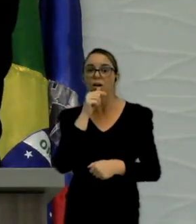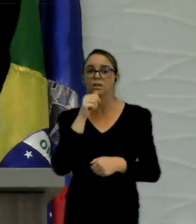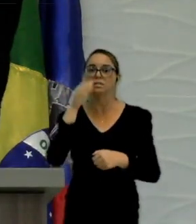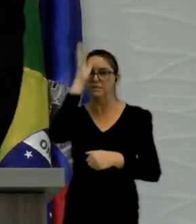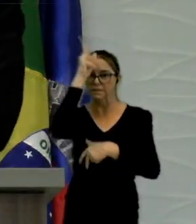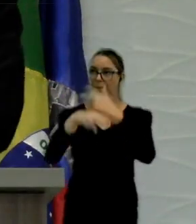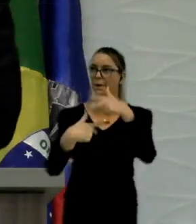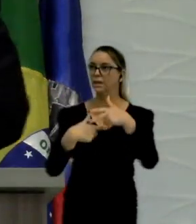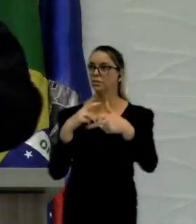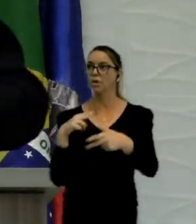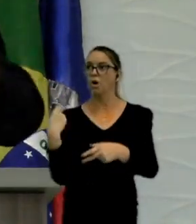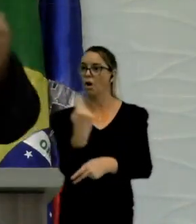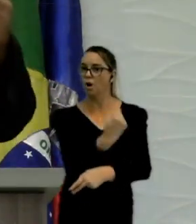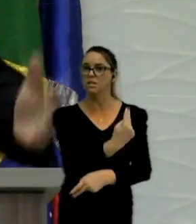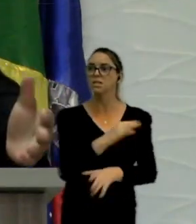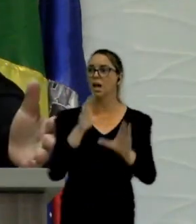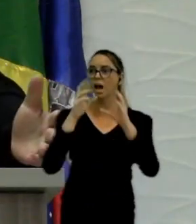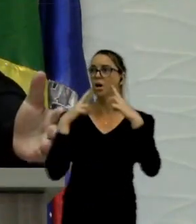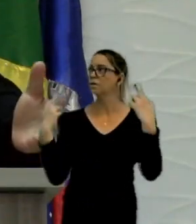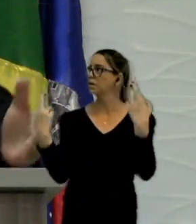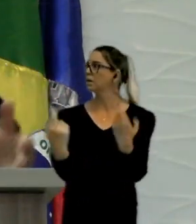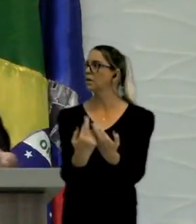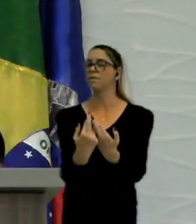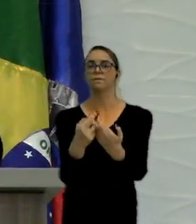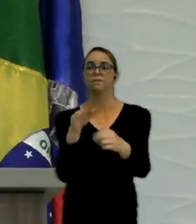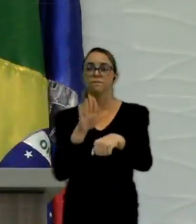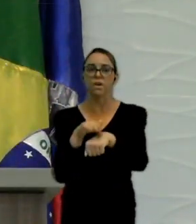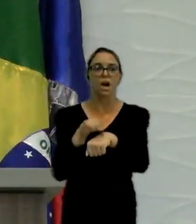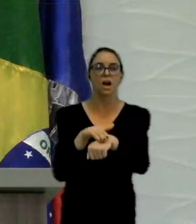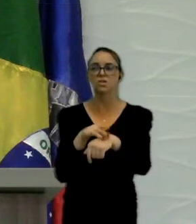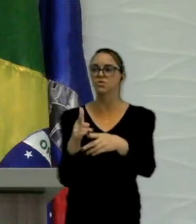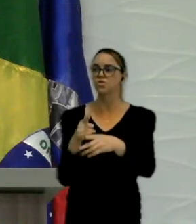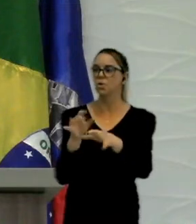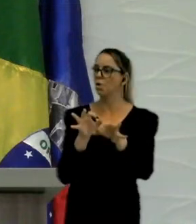gente faz, tivemos reunião aqui com o pessoal da Compesa,